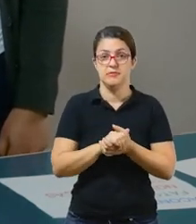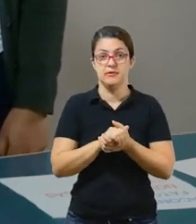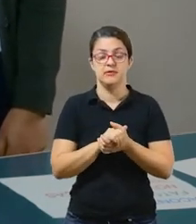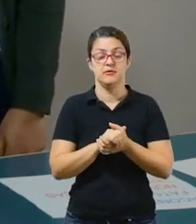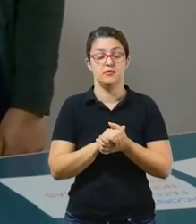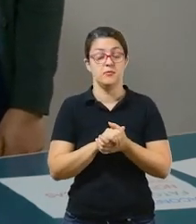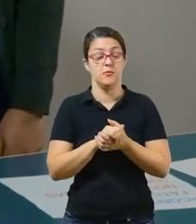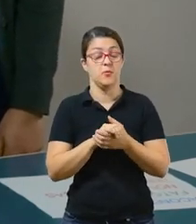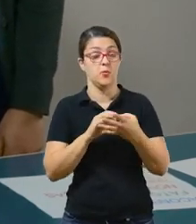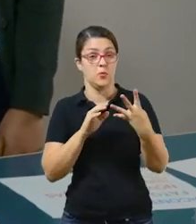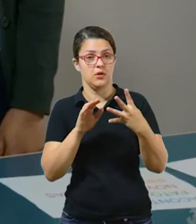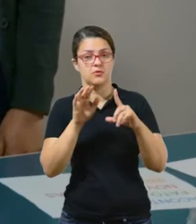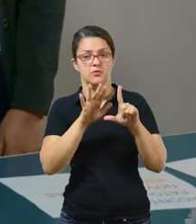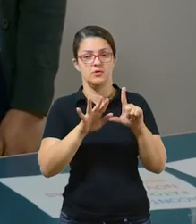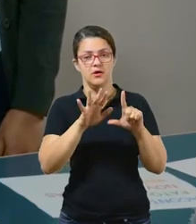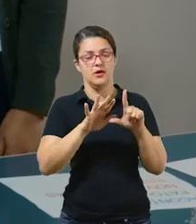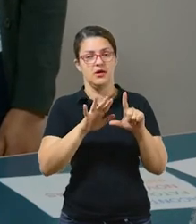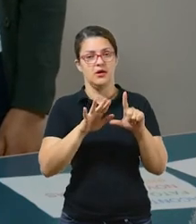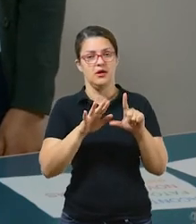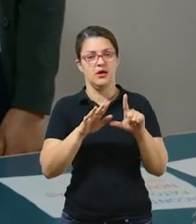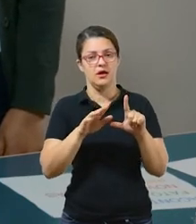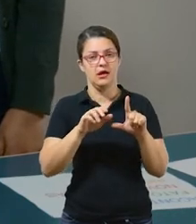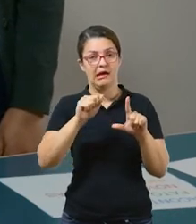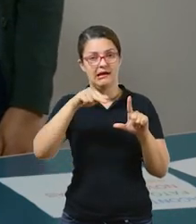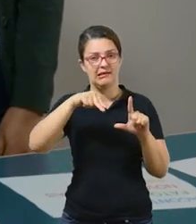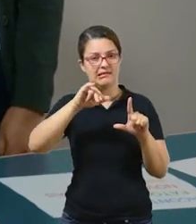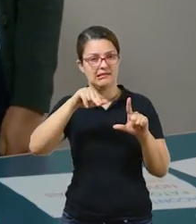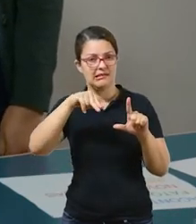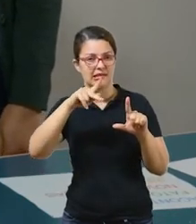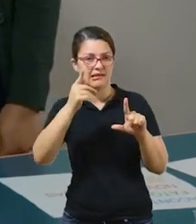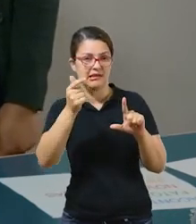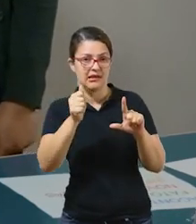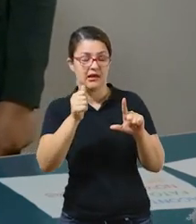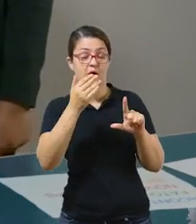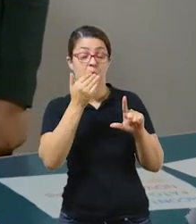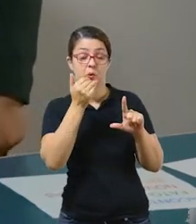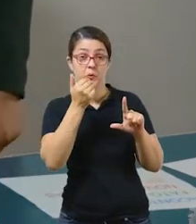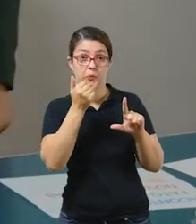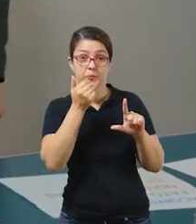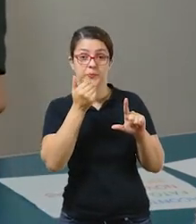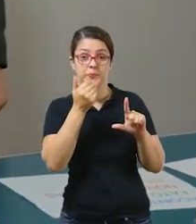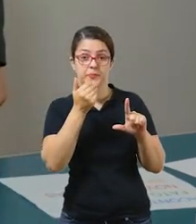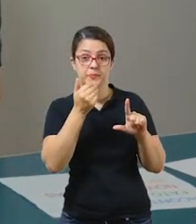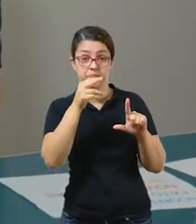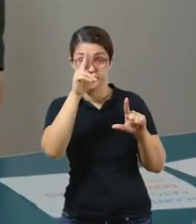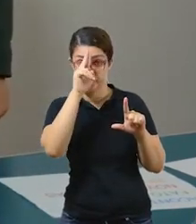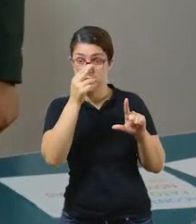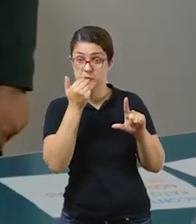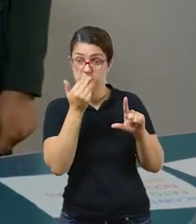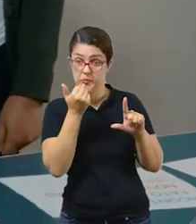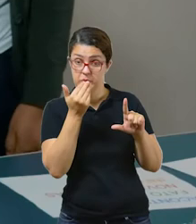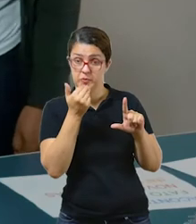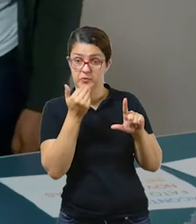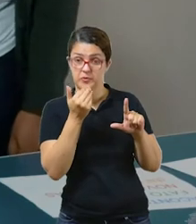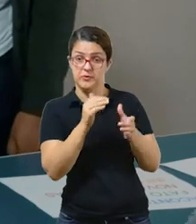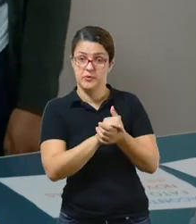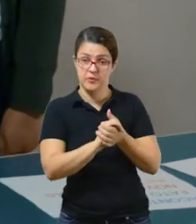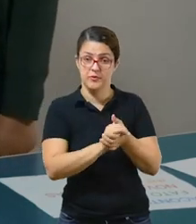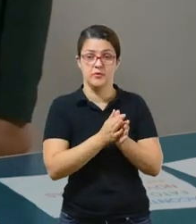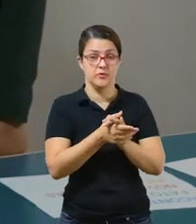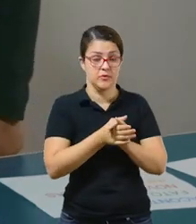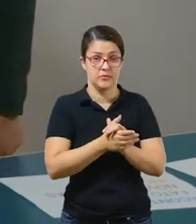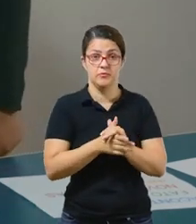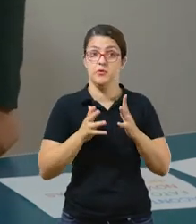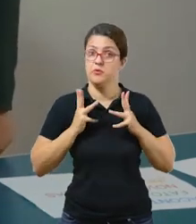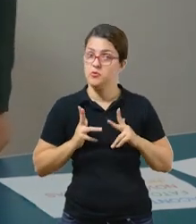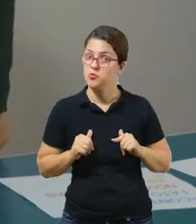precisa lavar as mãos. Então, a lavagem das mãos é importante em todos os momentos, hein? Não é só na hora do almoço, não.